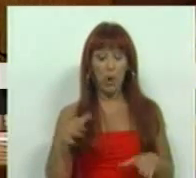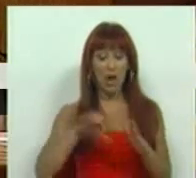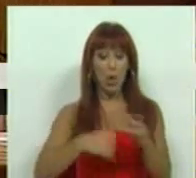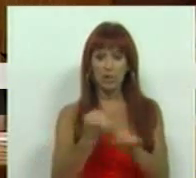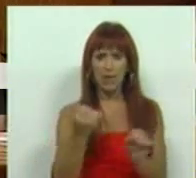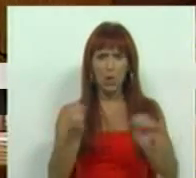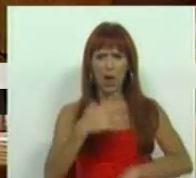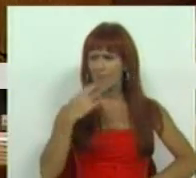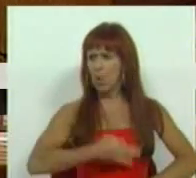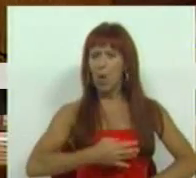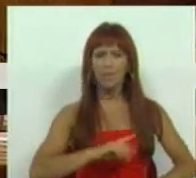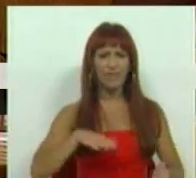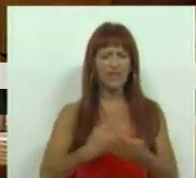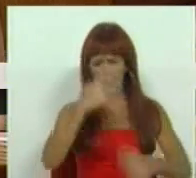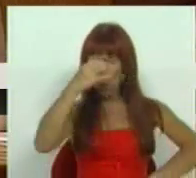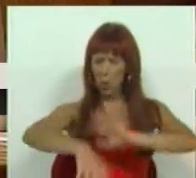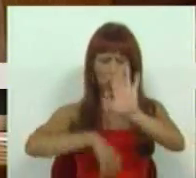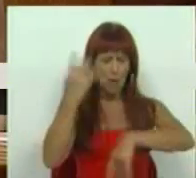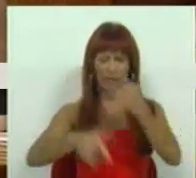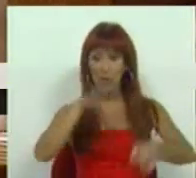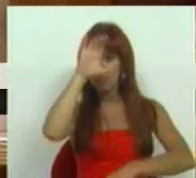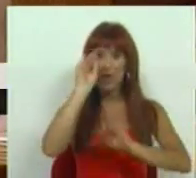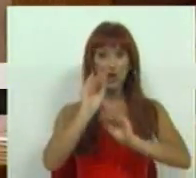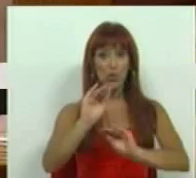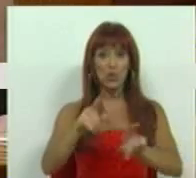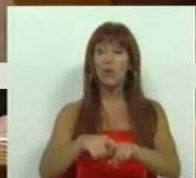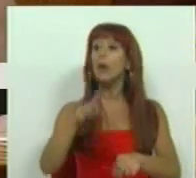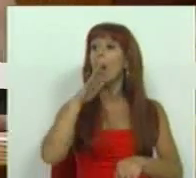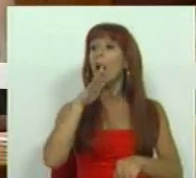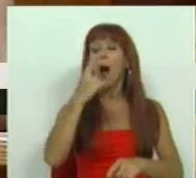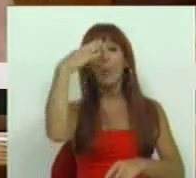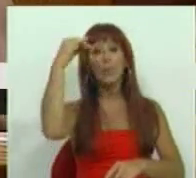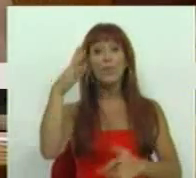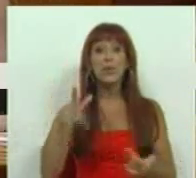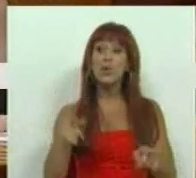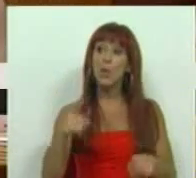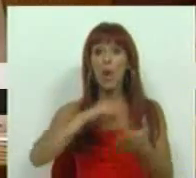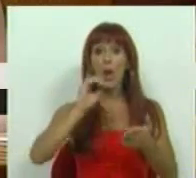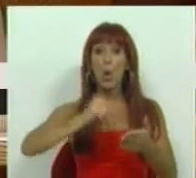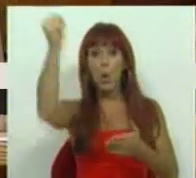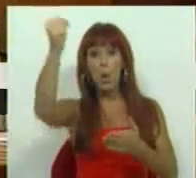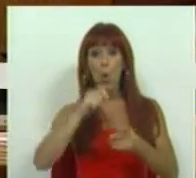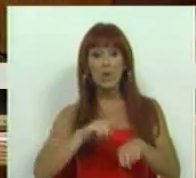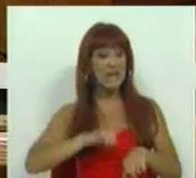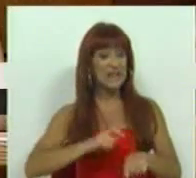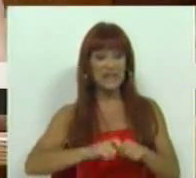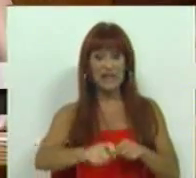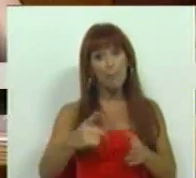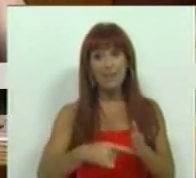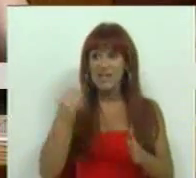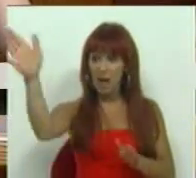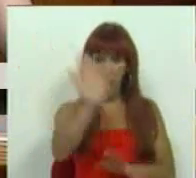precarização total. Instalada a confusão, o Ministério da Educação veio dizer que os professores seriam contratados durante o tempo que